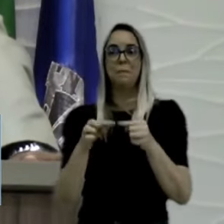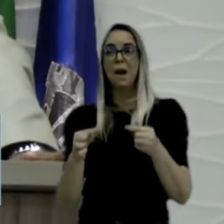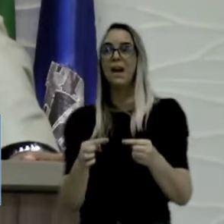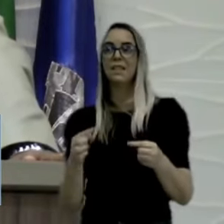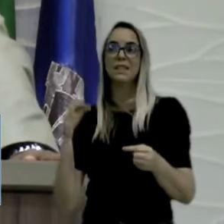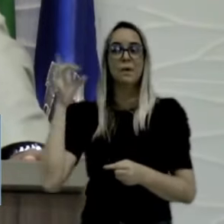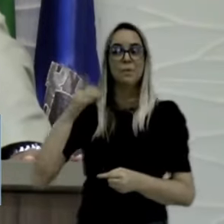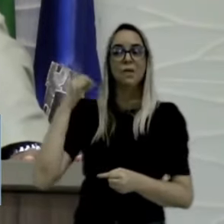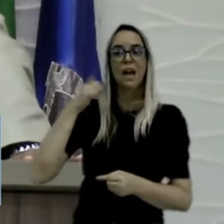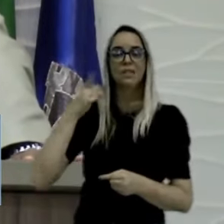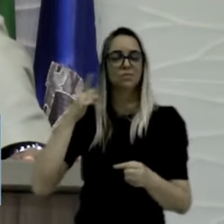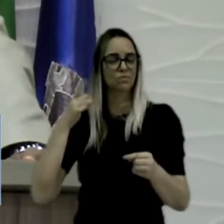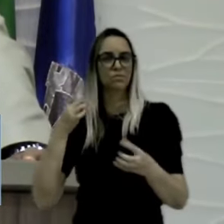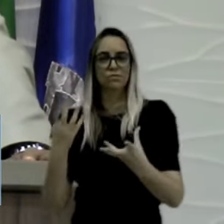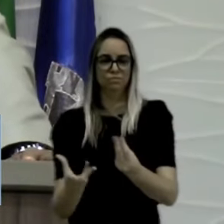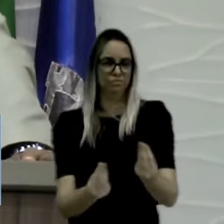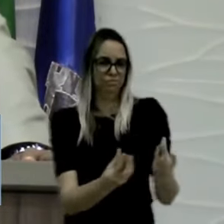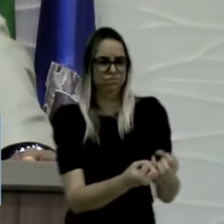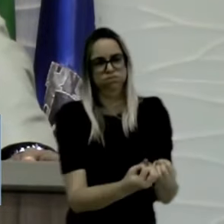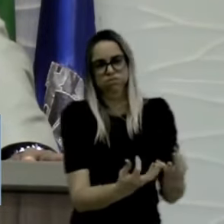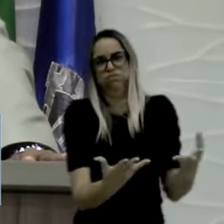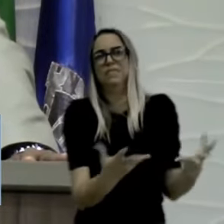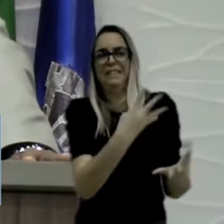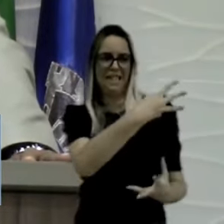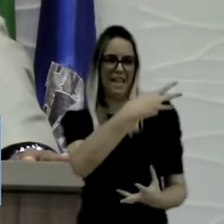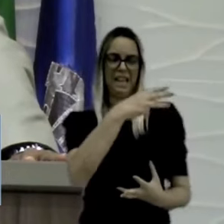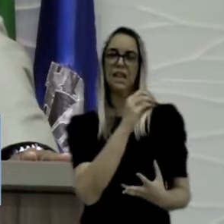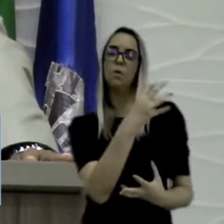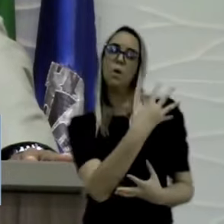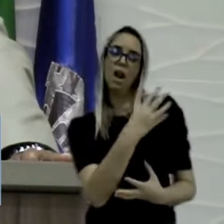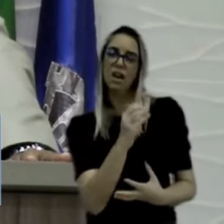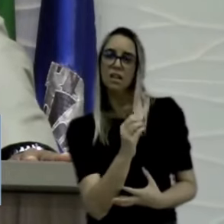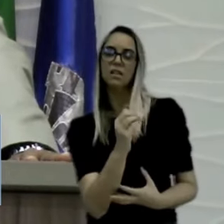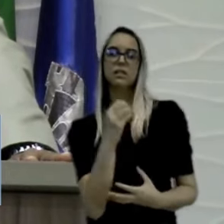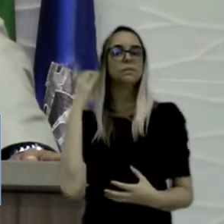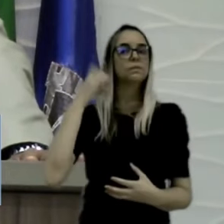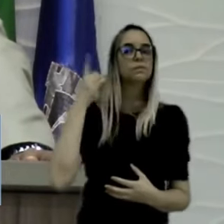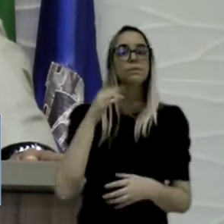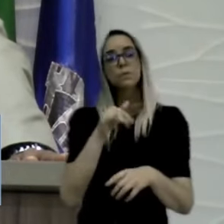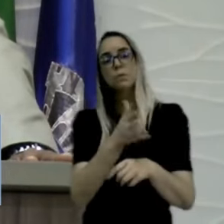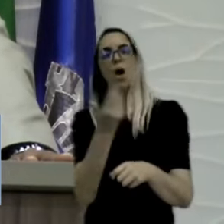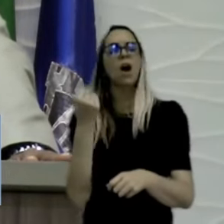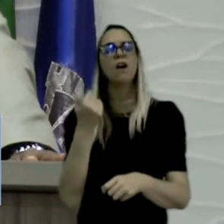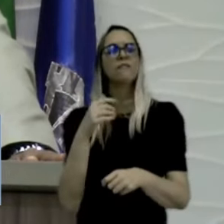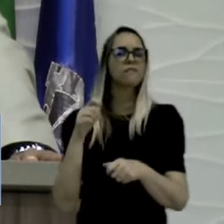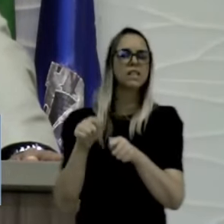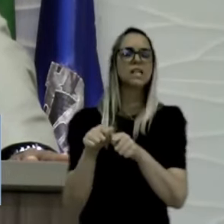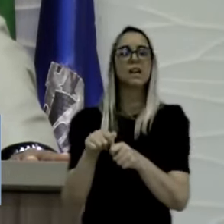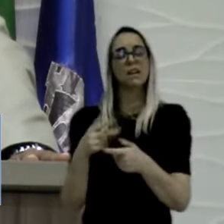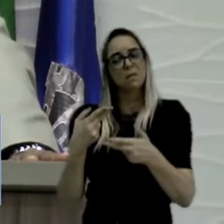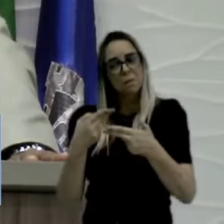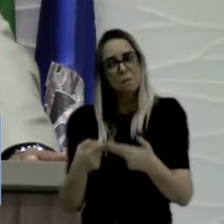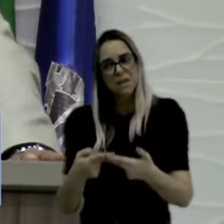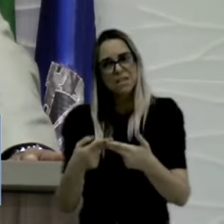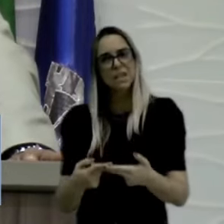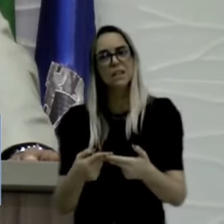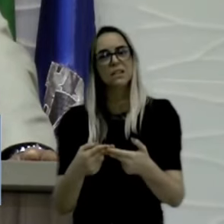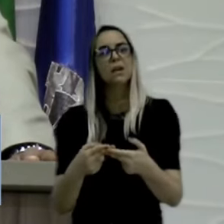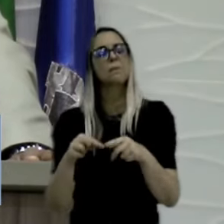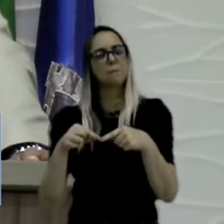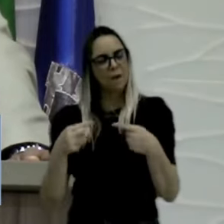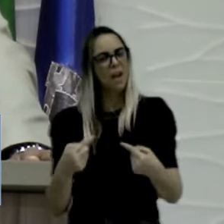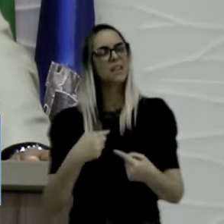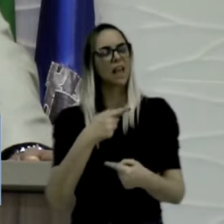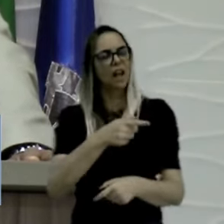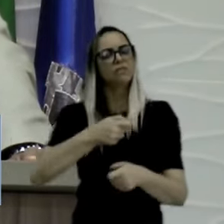no meio de 30, de 40. É nela chegar e pedir assim, bora fazer. O pessoal tem que ter um pouco de paciência. Mas também ela está cobrando, eu tenho certeza